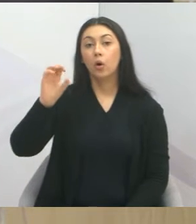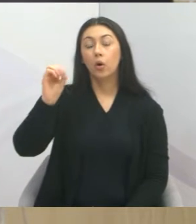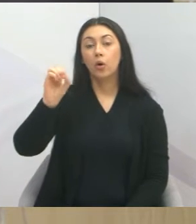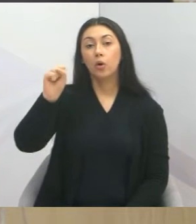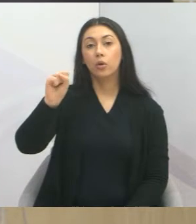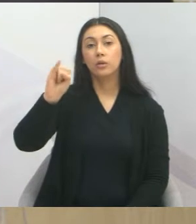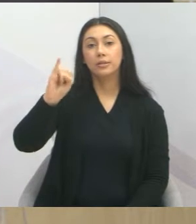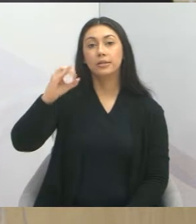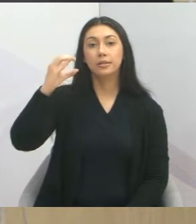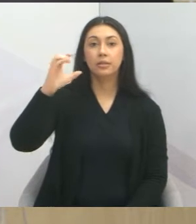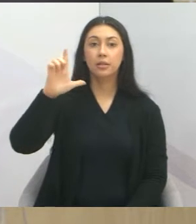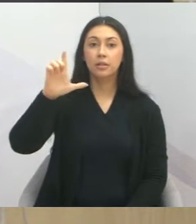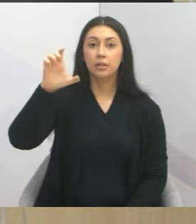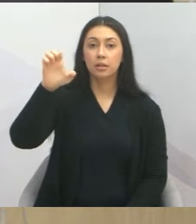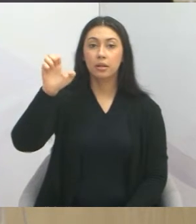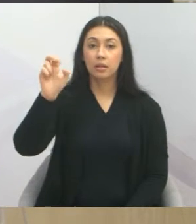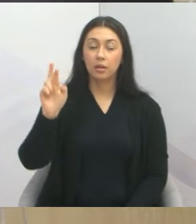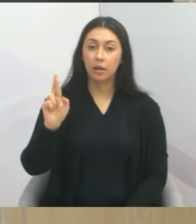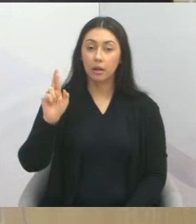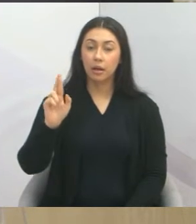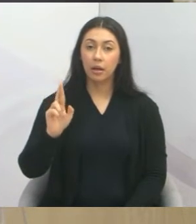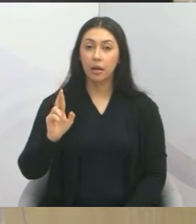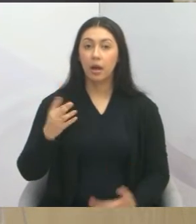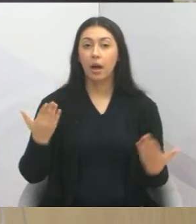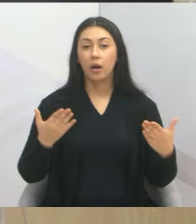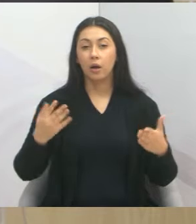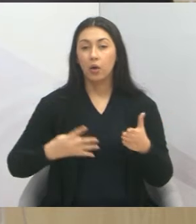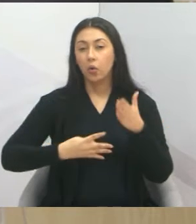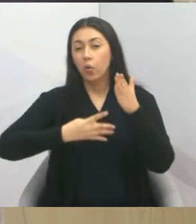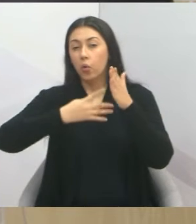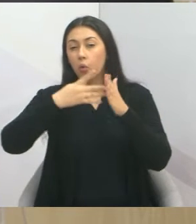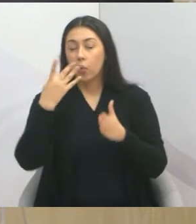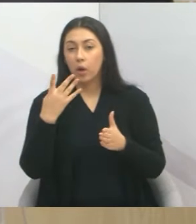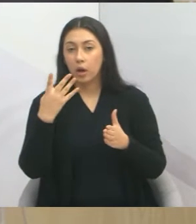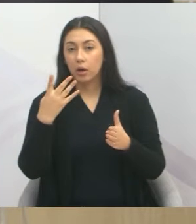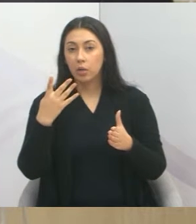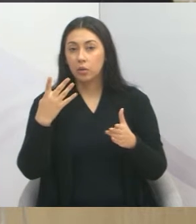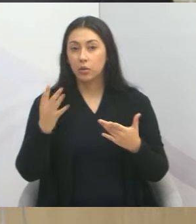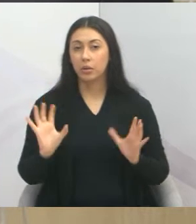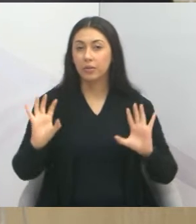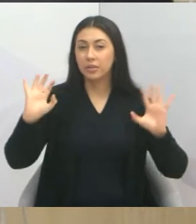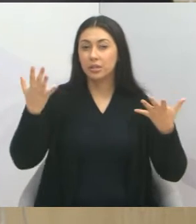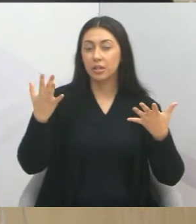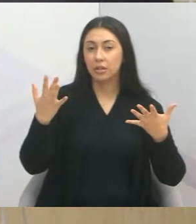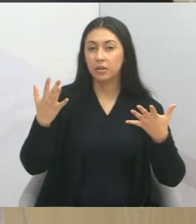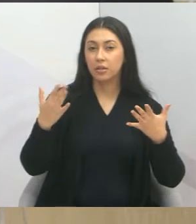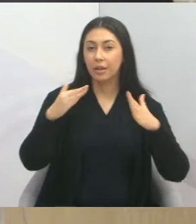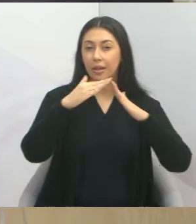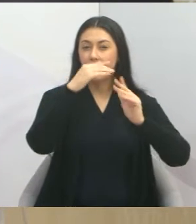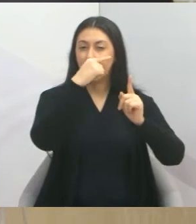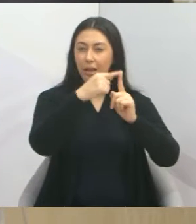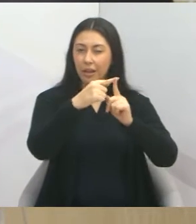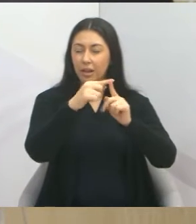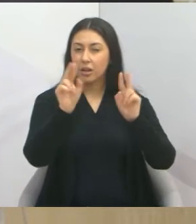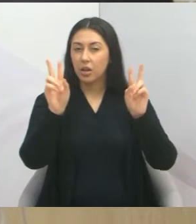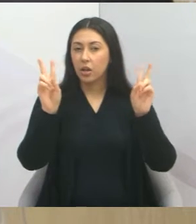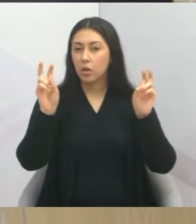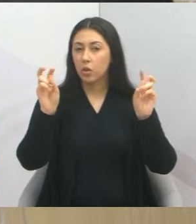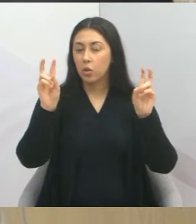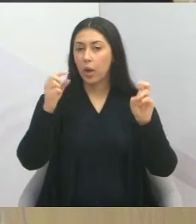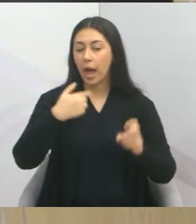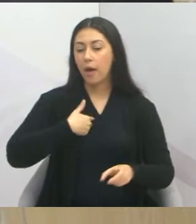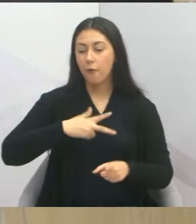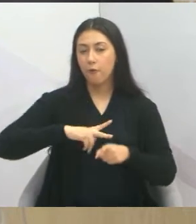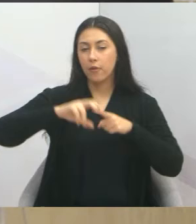Toledo pelo 4º aniversário da Igreja Evangélica Pentecostal Ministério Eu Vou Vencer ressaltamos a tamanha